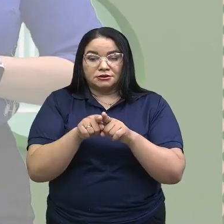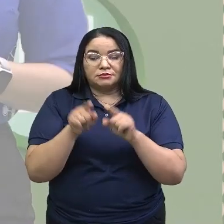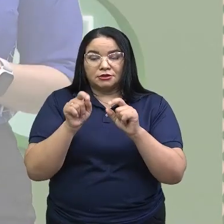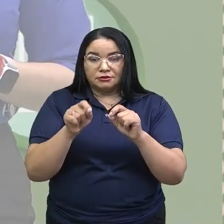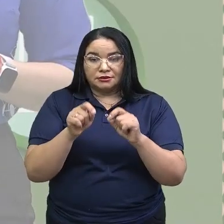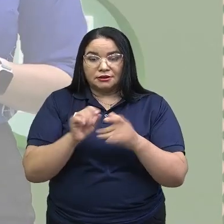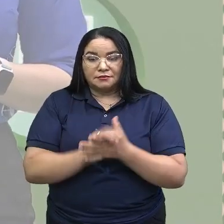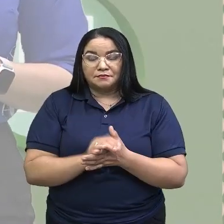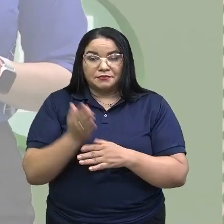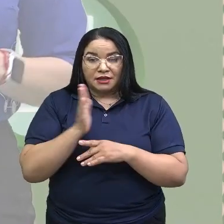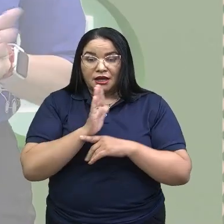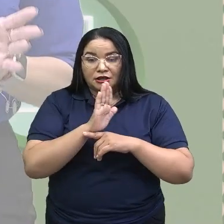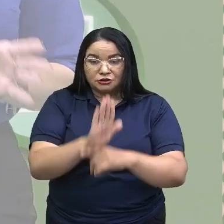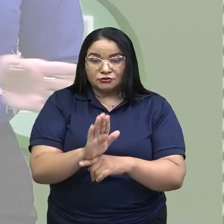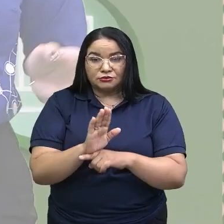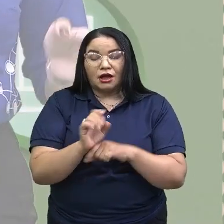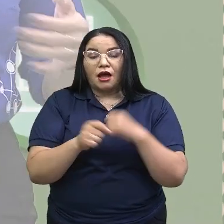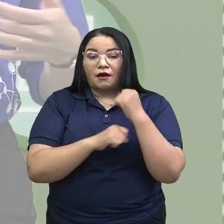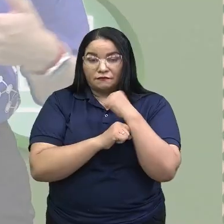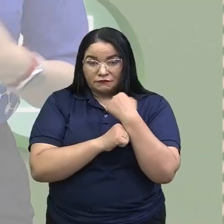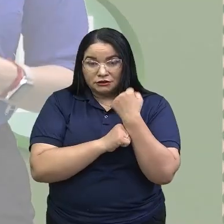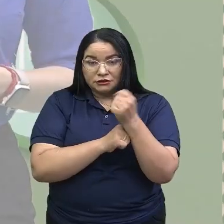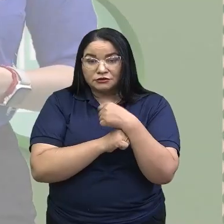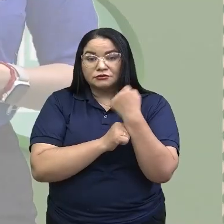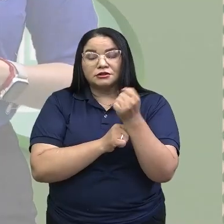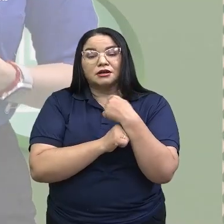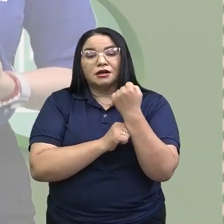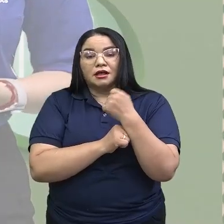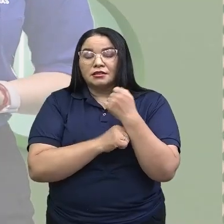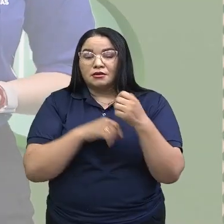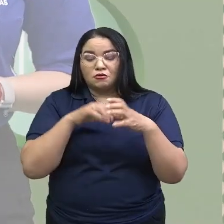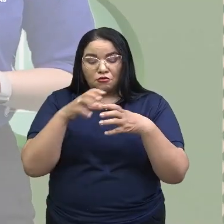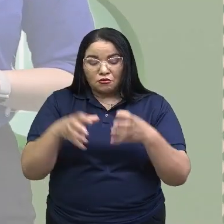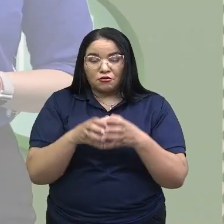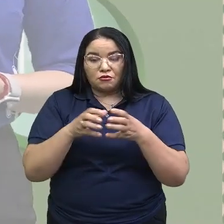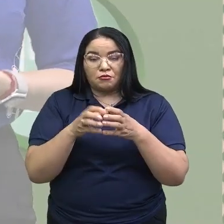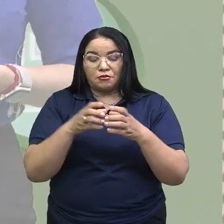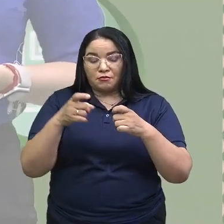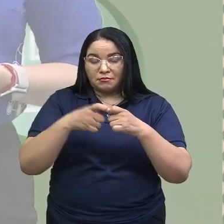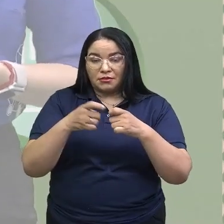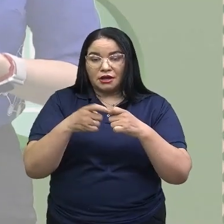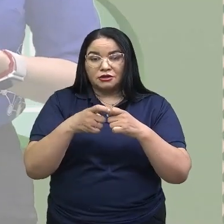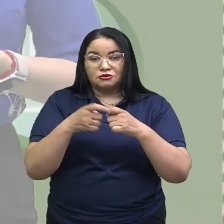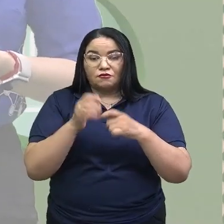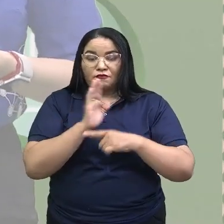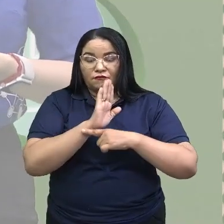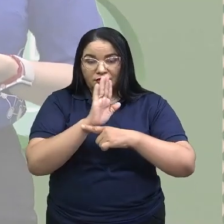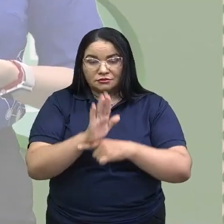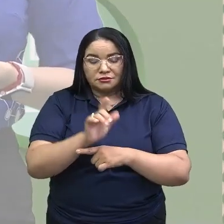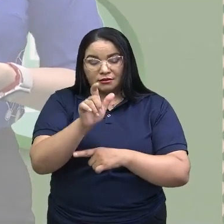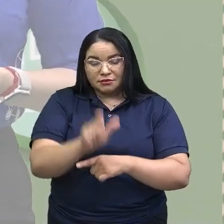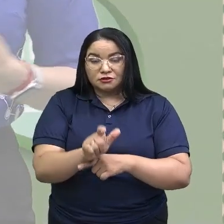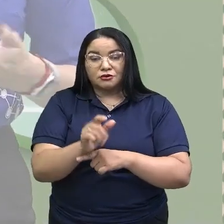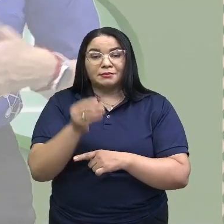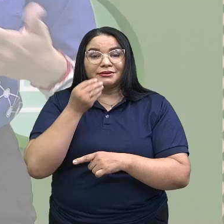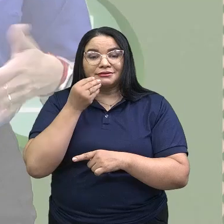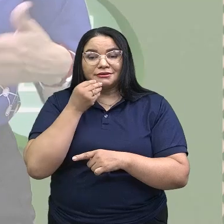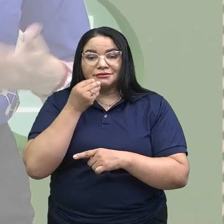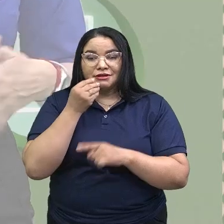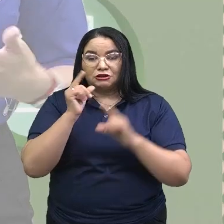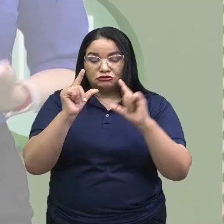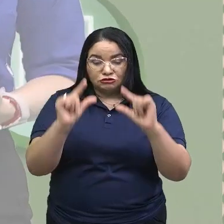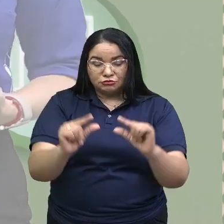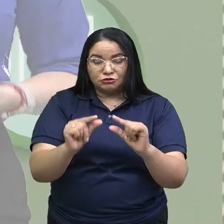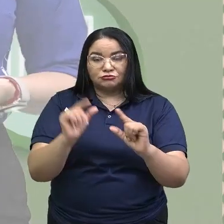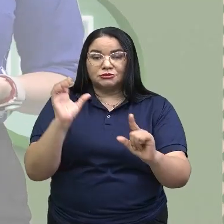da fisioterapia também, né? Então existe toda uma equipe médica que auxilia essa pessoa para tentar reduzir todo esse